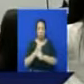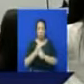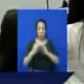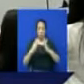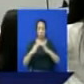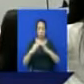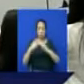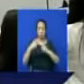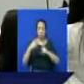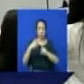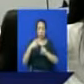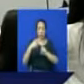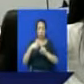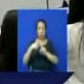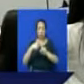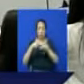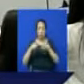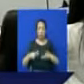Cristão.